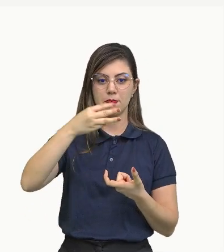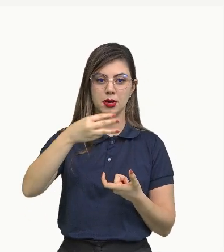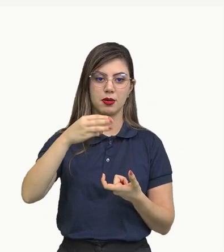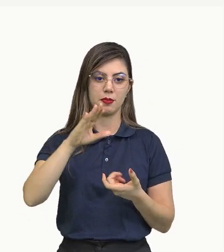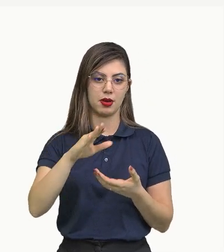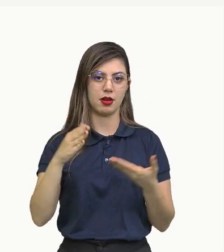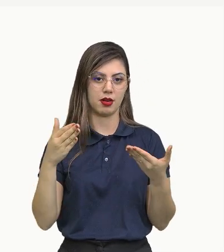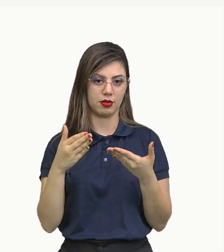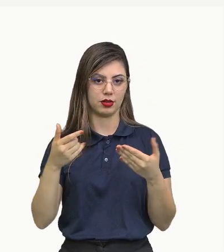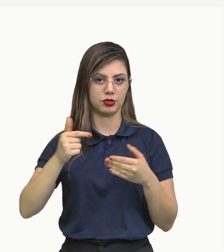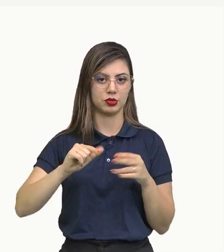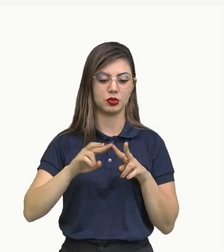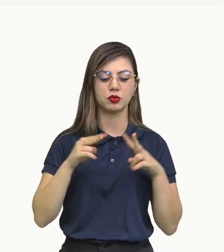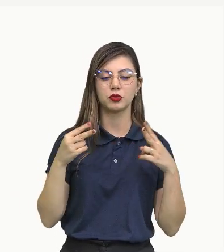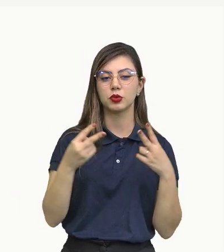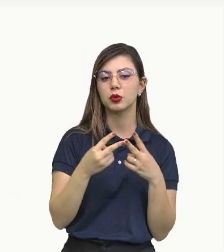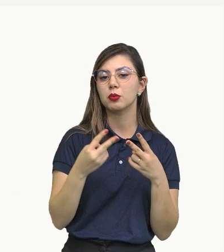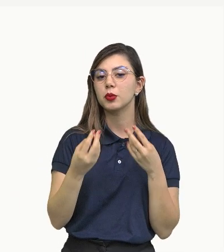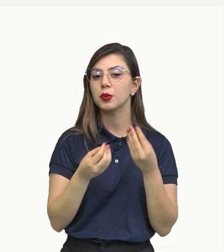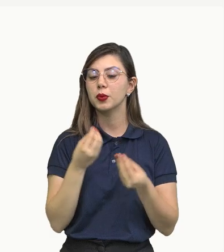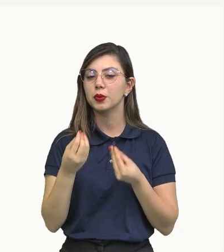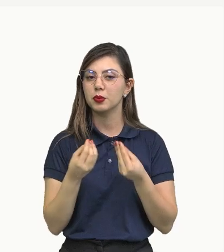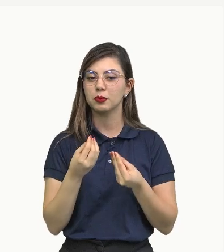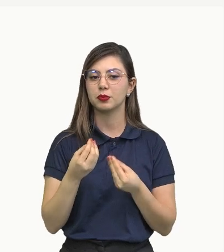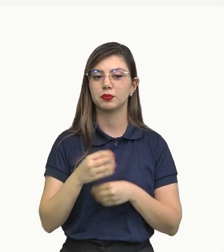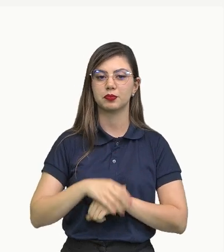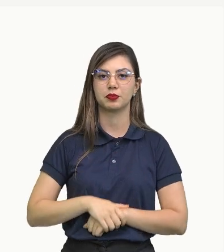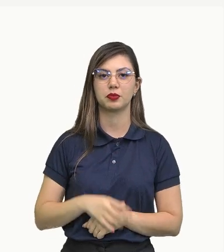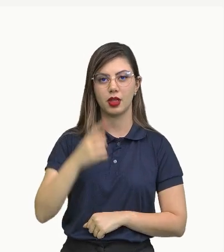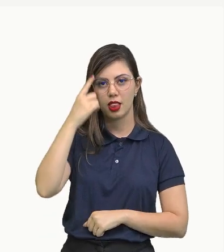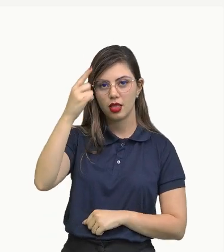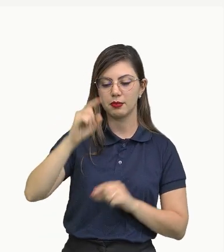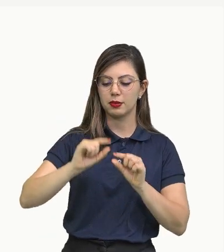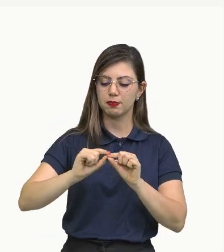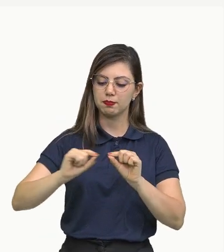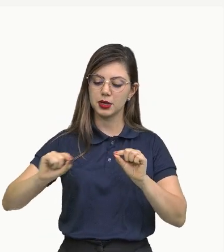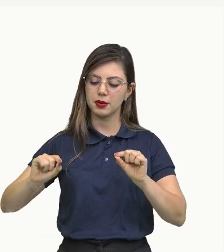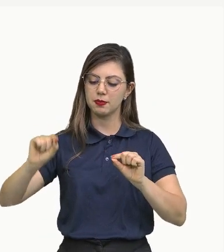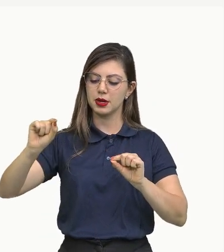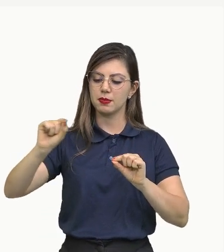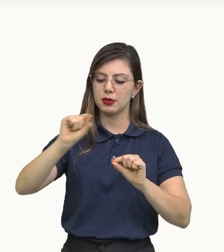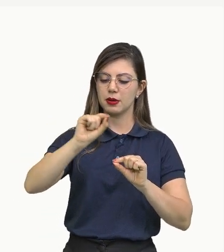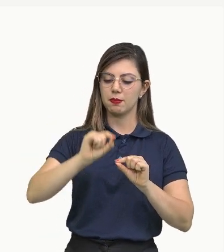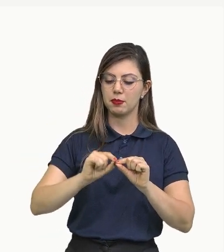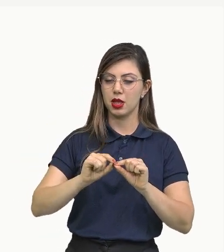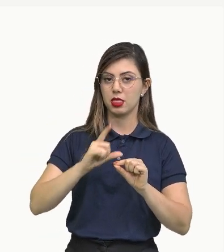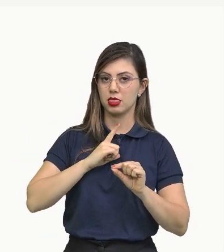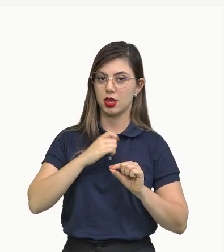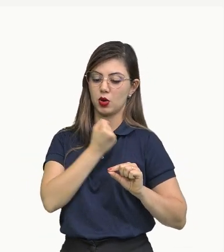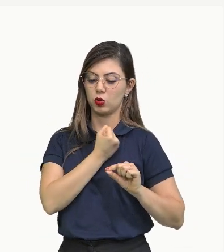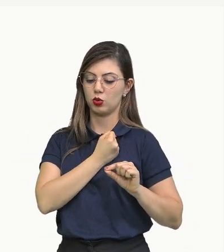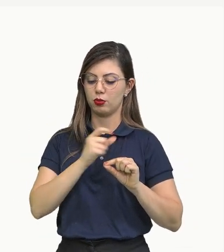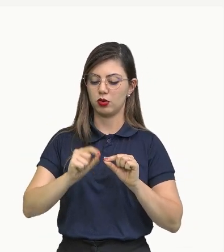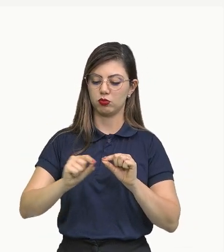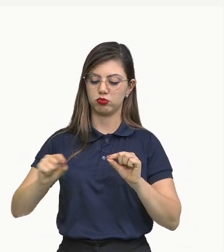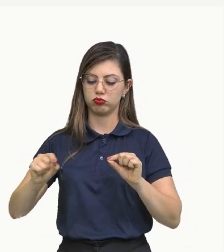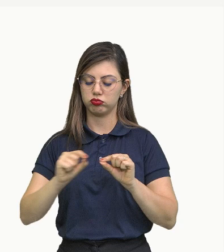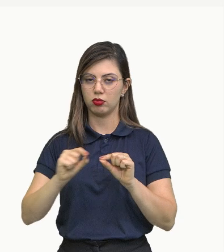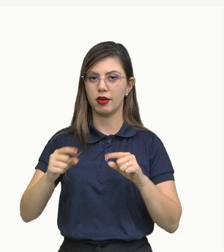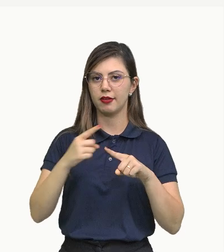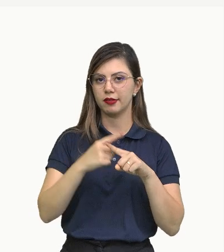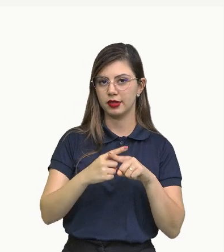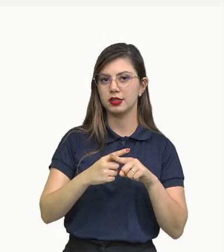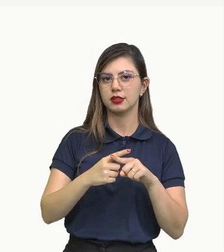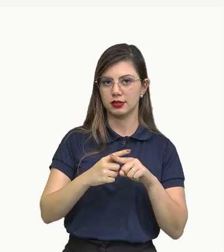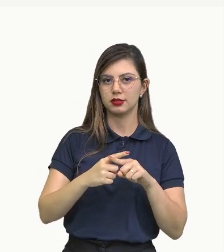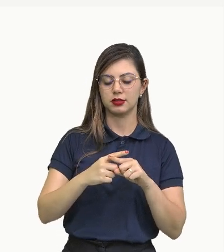fórmula de volume. Volume é aresta que multiplica por aresta, que multiplica por aresta, e que nesse caso aqui, ela tem um valor que